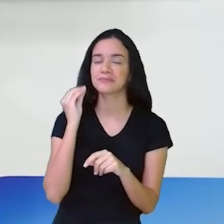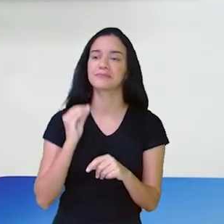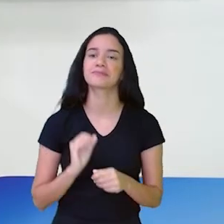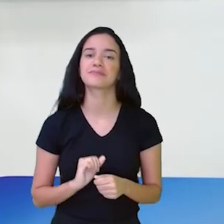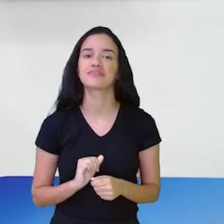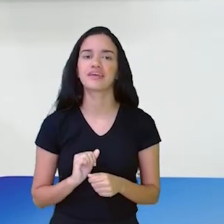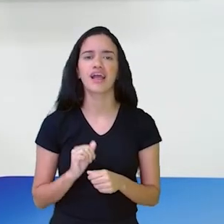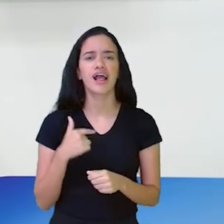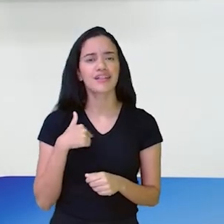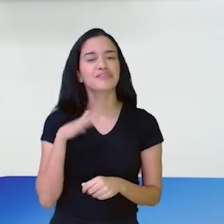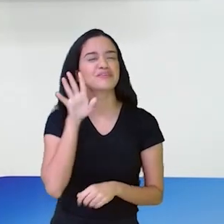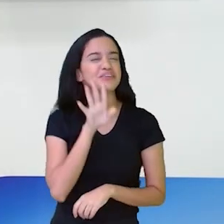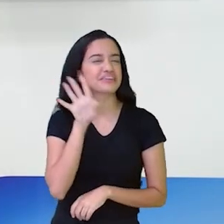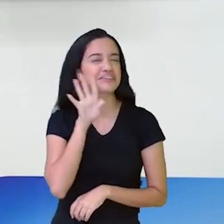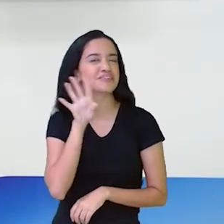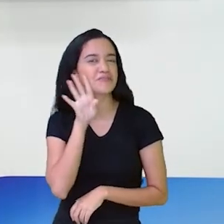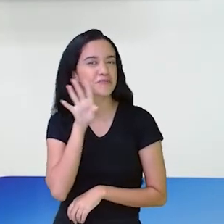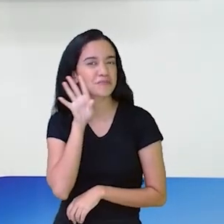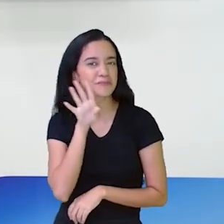E tá ficando muito legal.